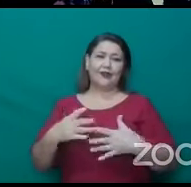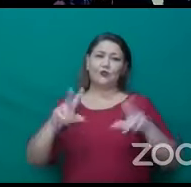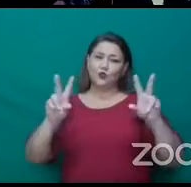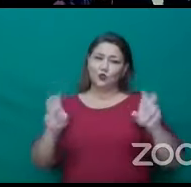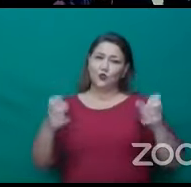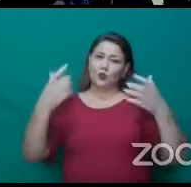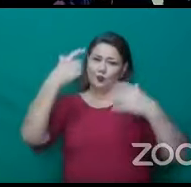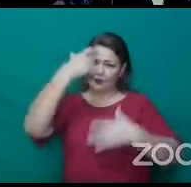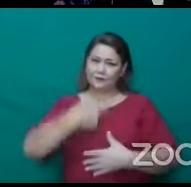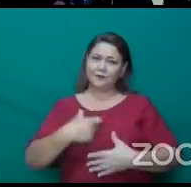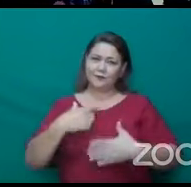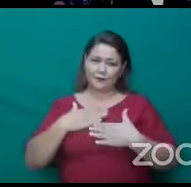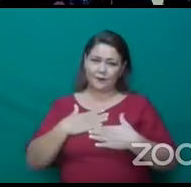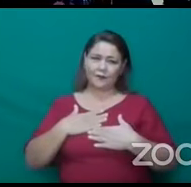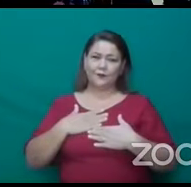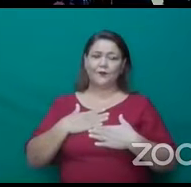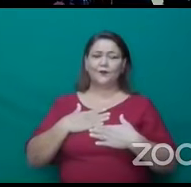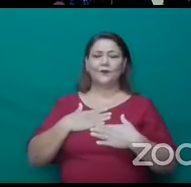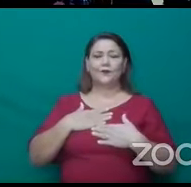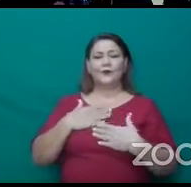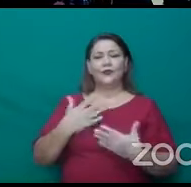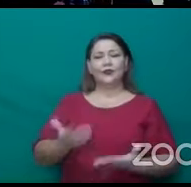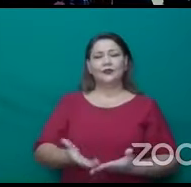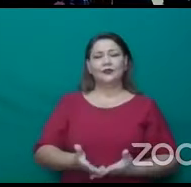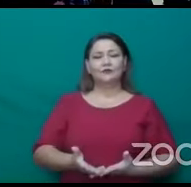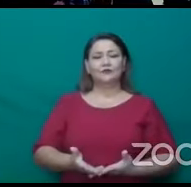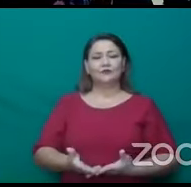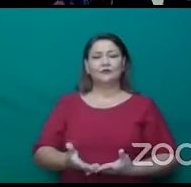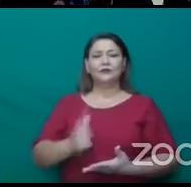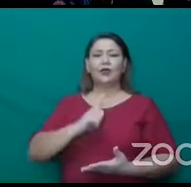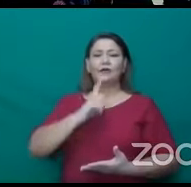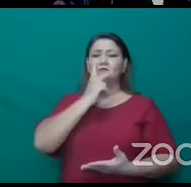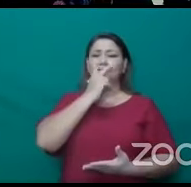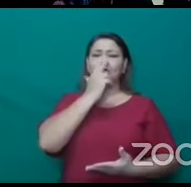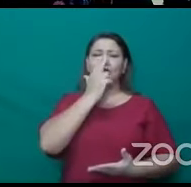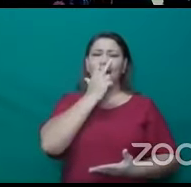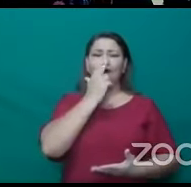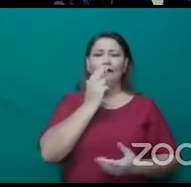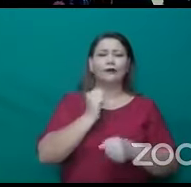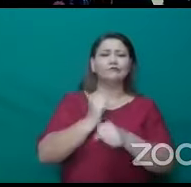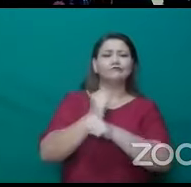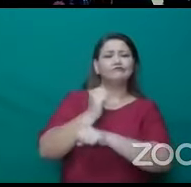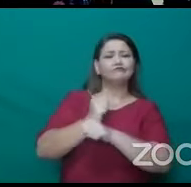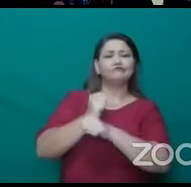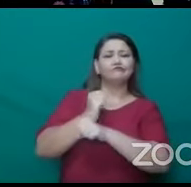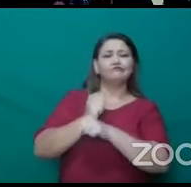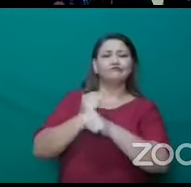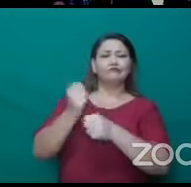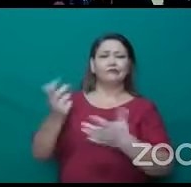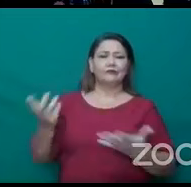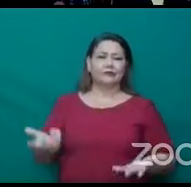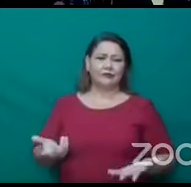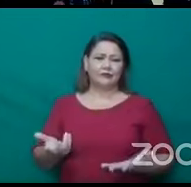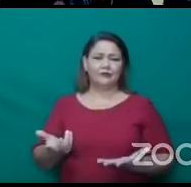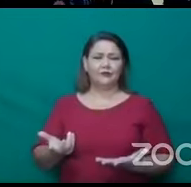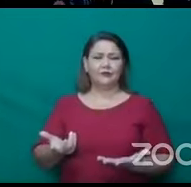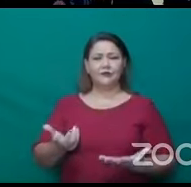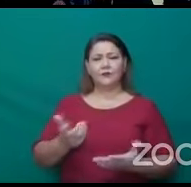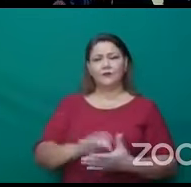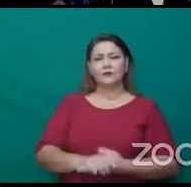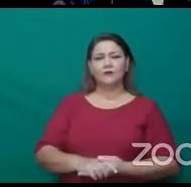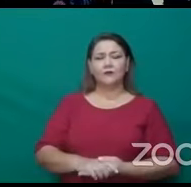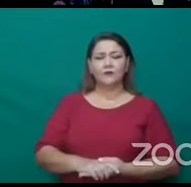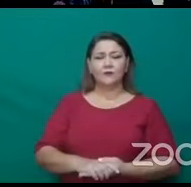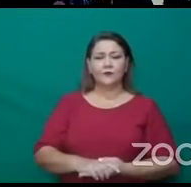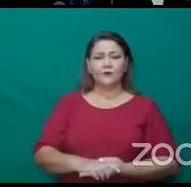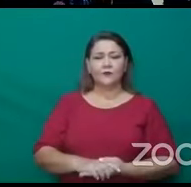vezes a gente acaba caindo numa zona de conforto ali, sabe? Na questão das produções que a gente costuma fazer.